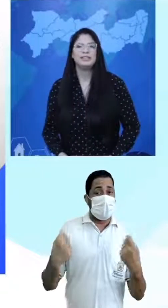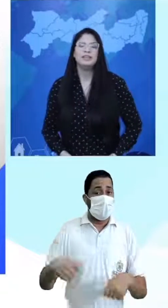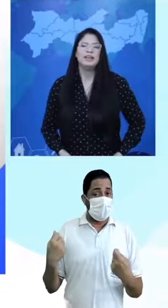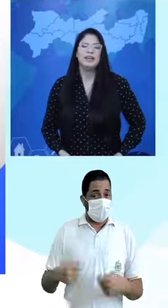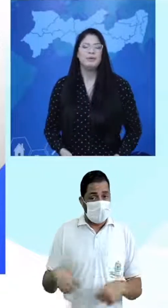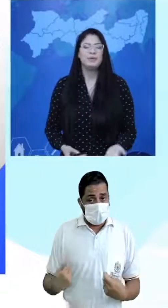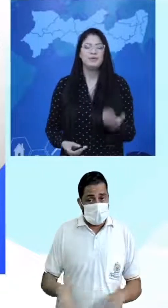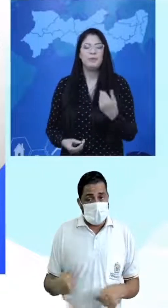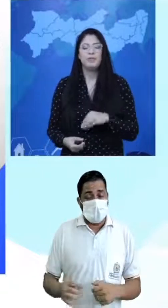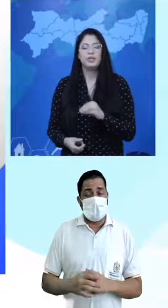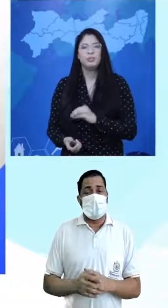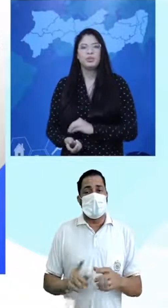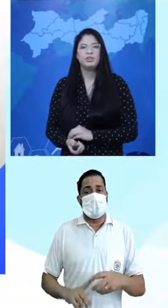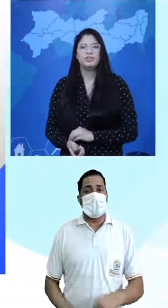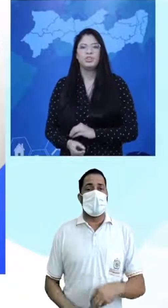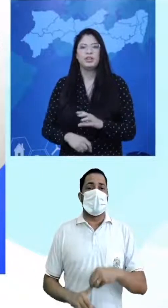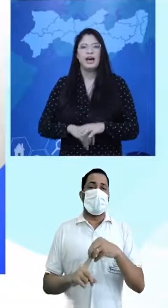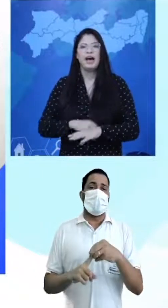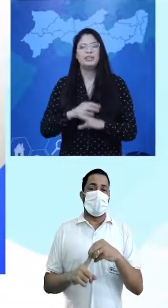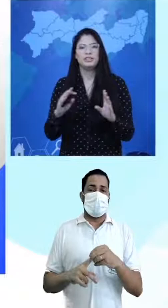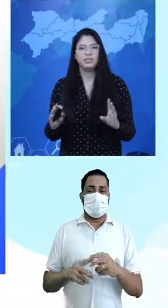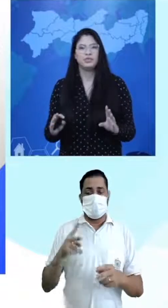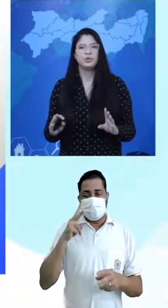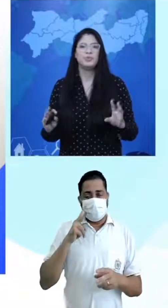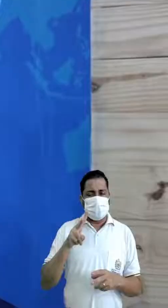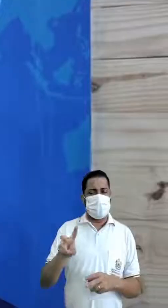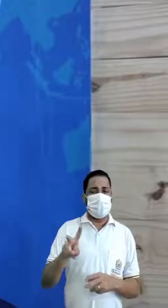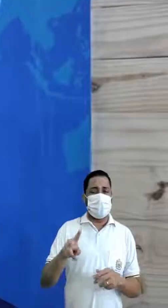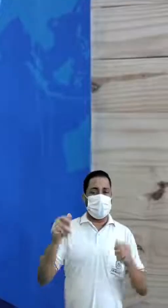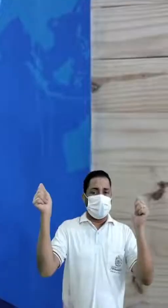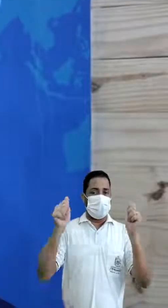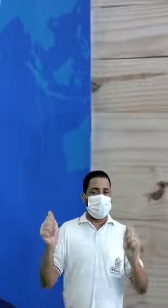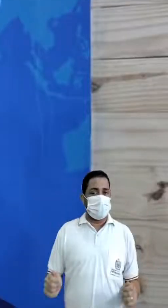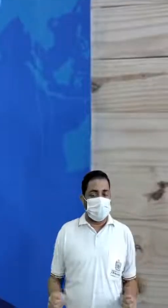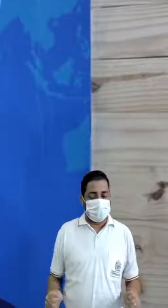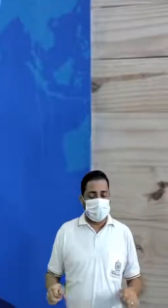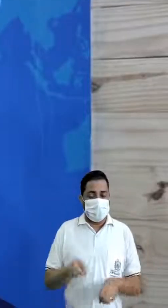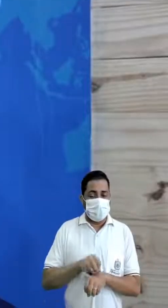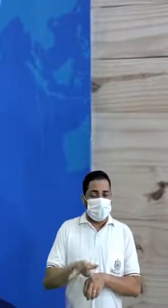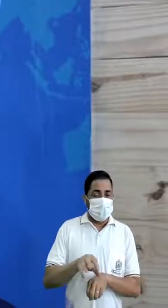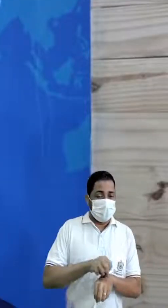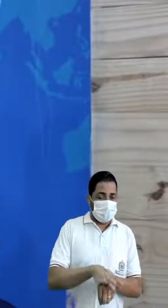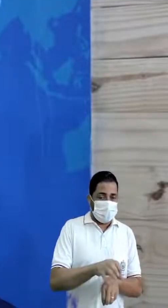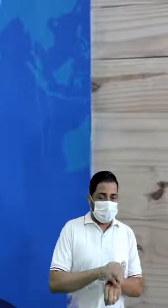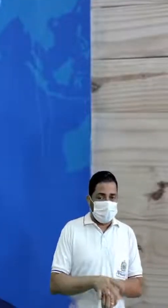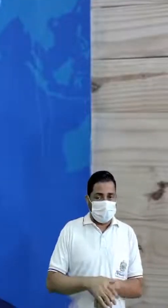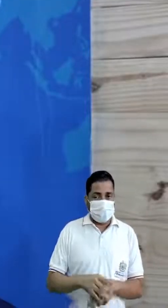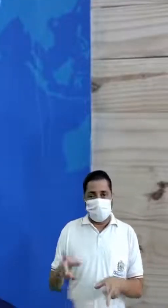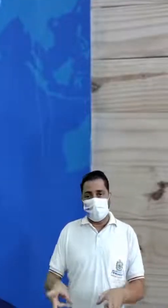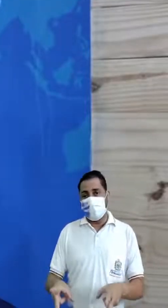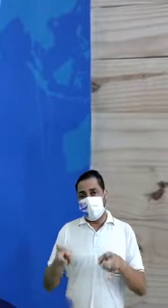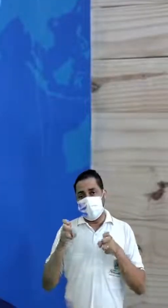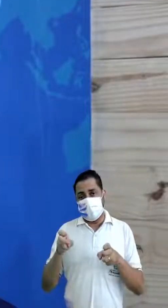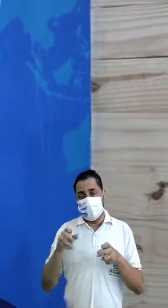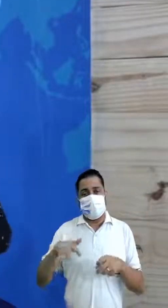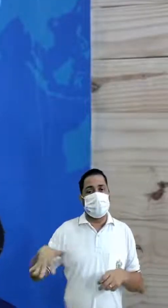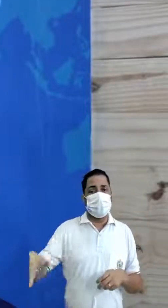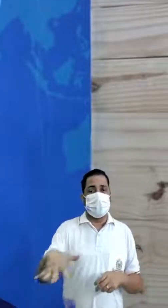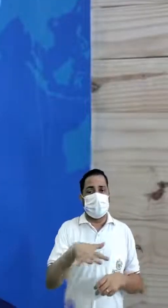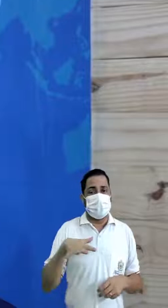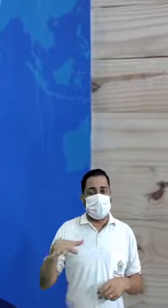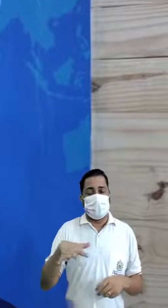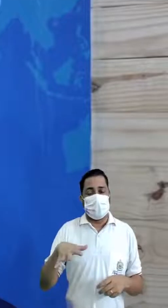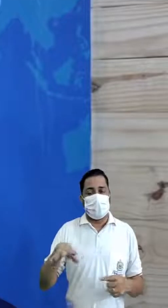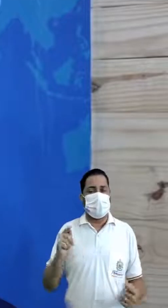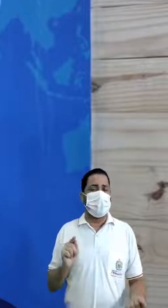necessidade, principalmente do ponto de vista artístico, de transmitir para as obras a percepção espacial dos